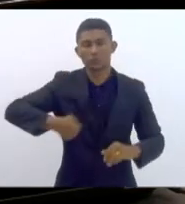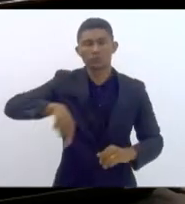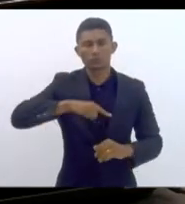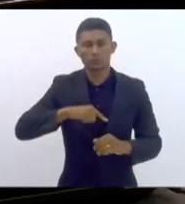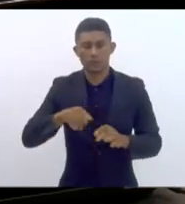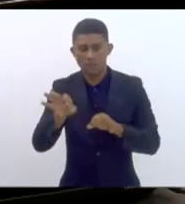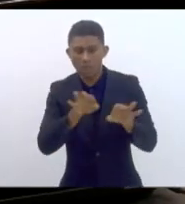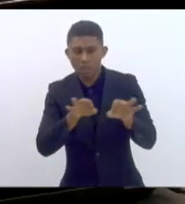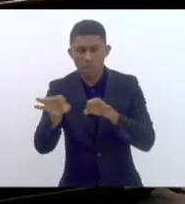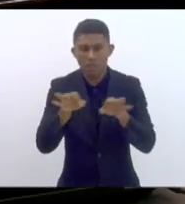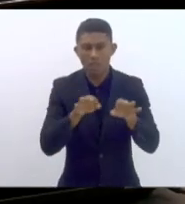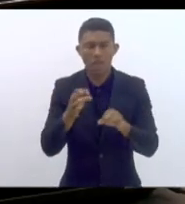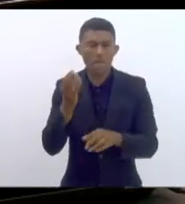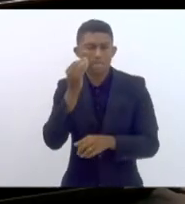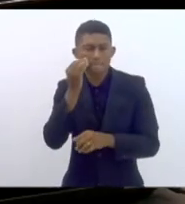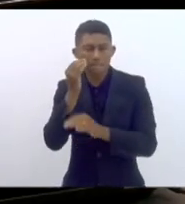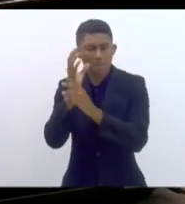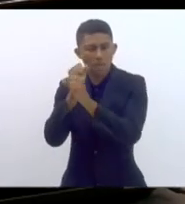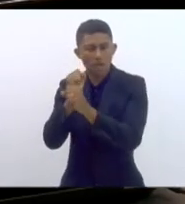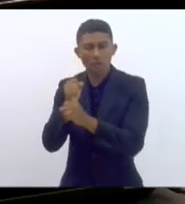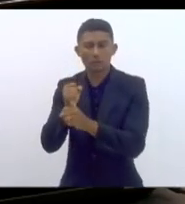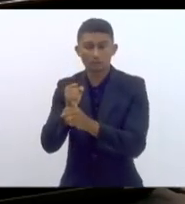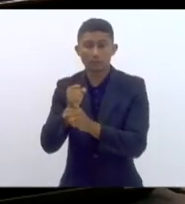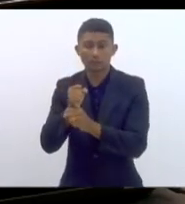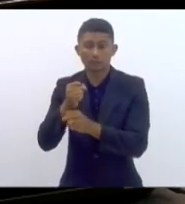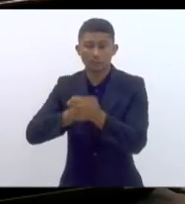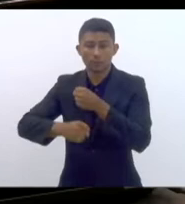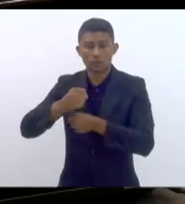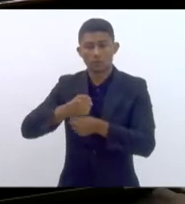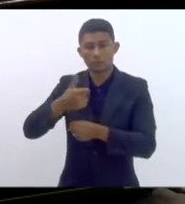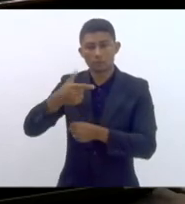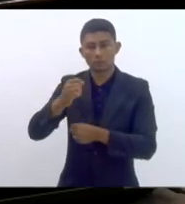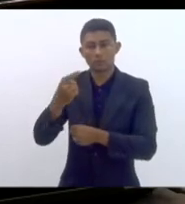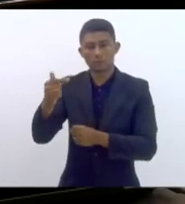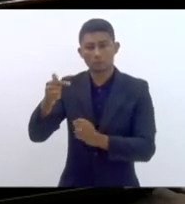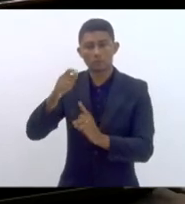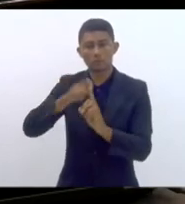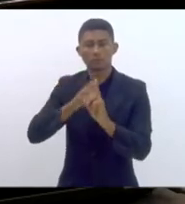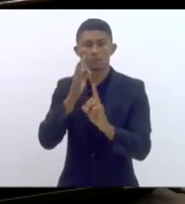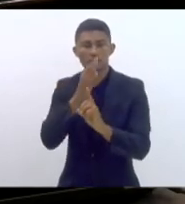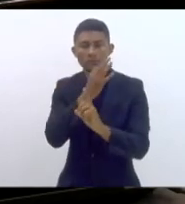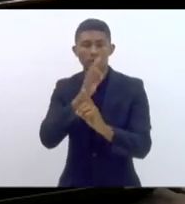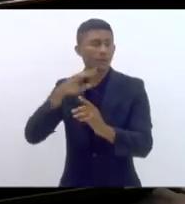considerou desde 2017, setembro de 2017, até o período atual. Tá?